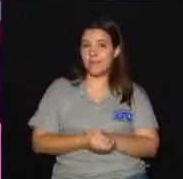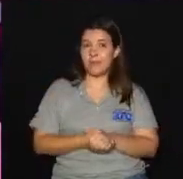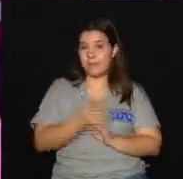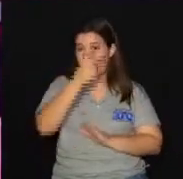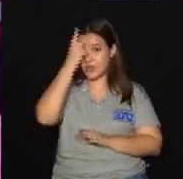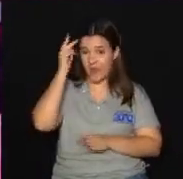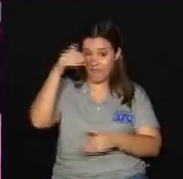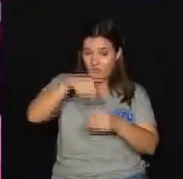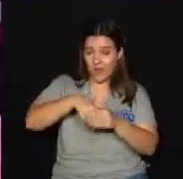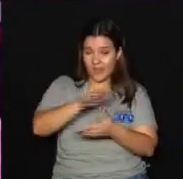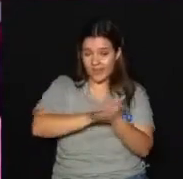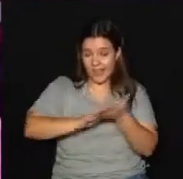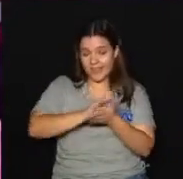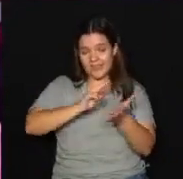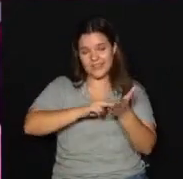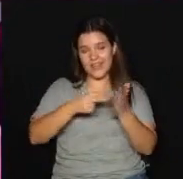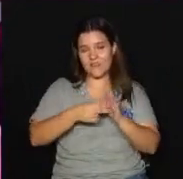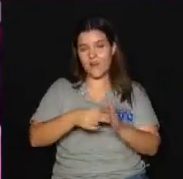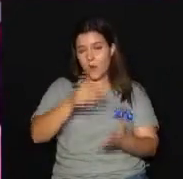soluciona esses problemas da cidade.